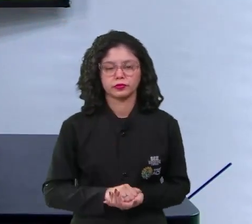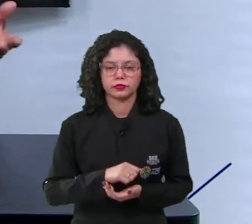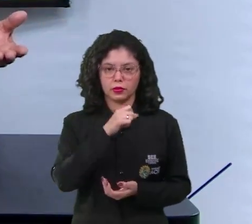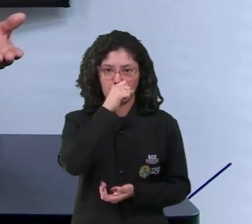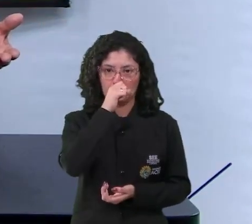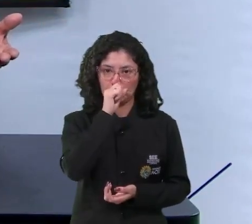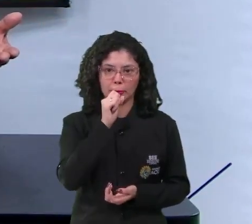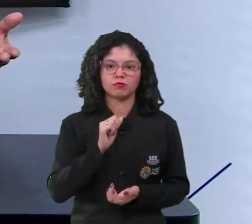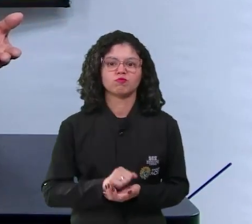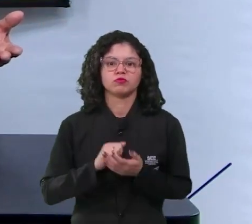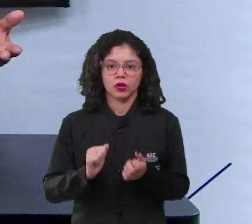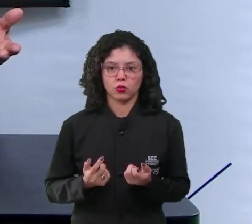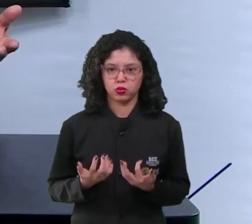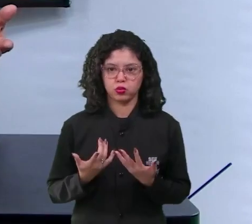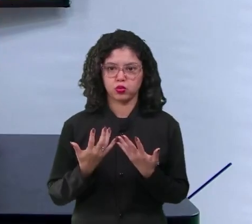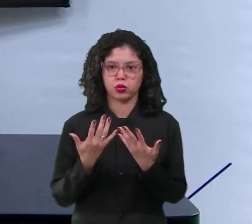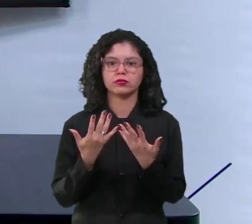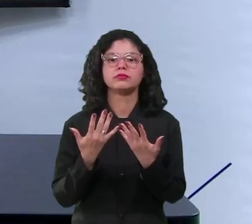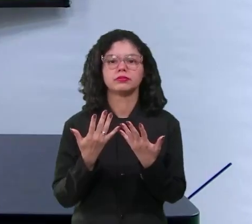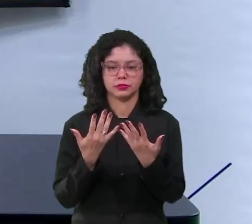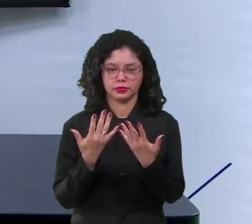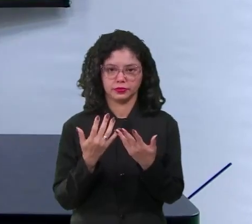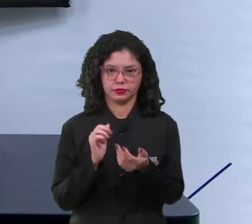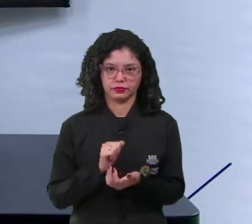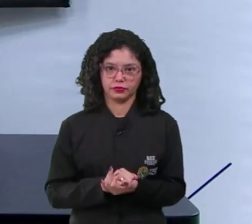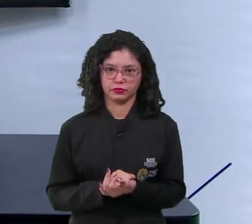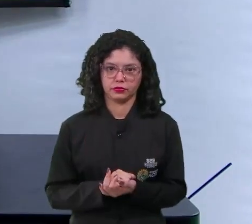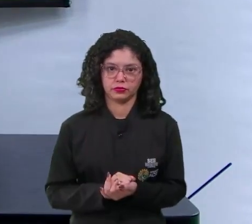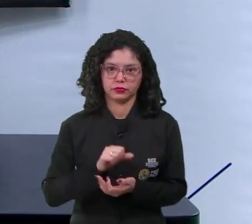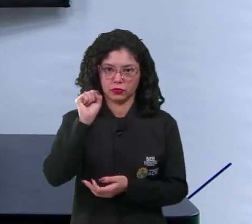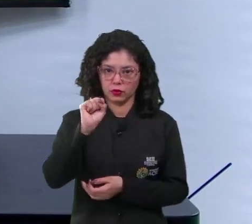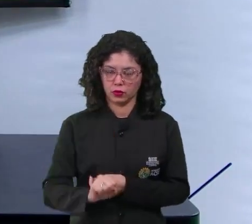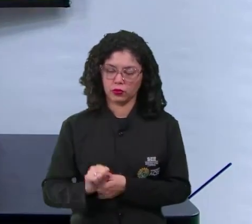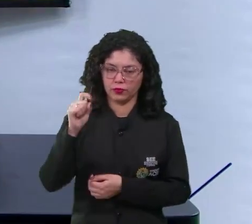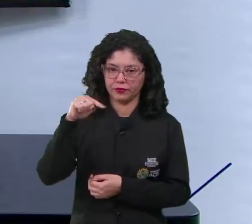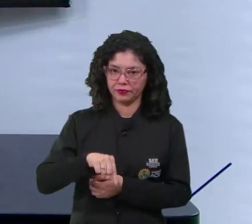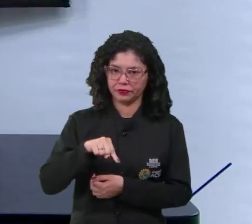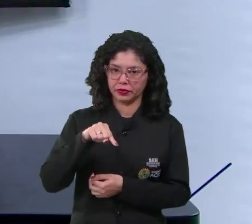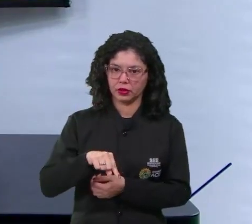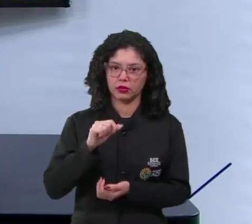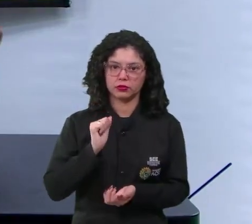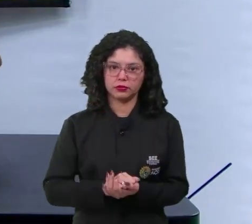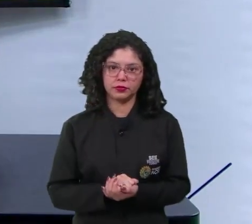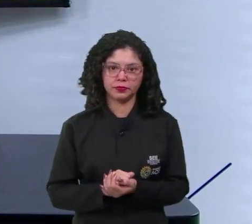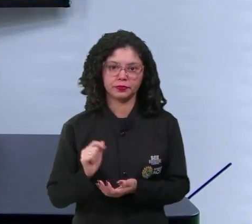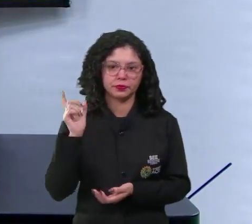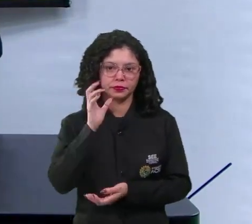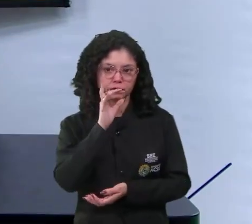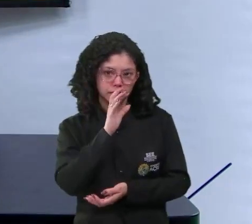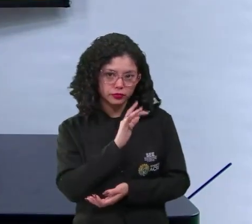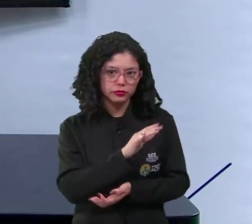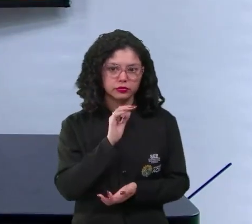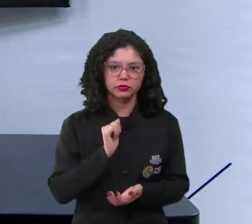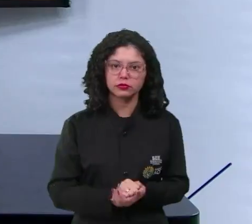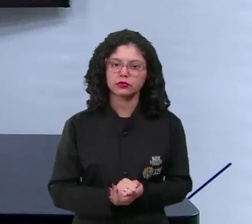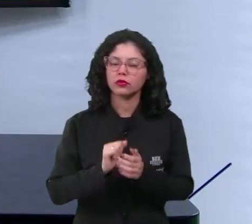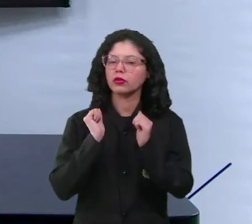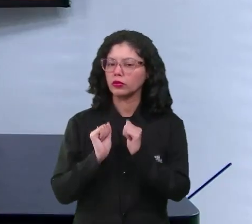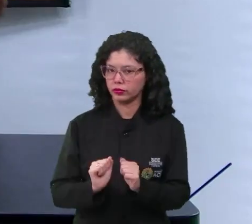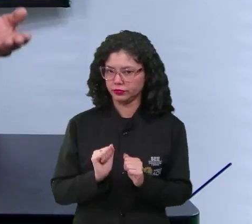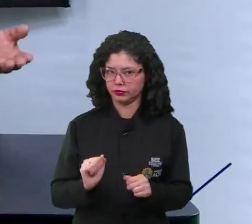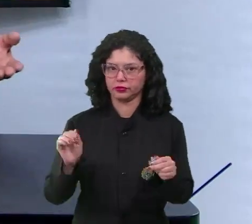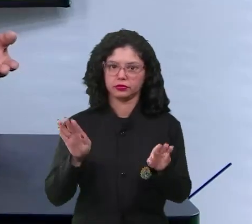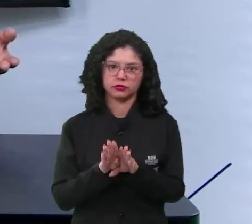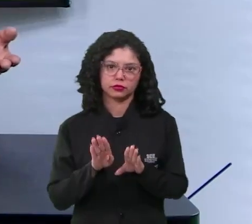Ele cria o aquecedor. Se alguém vier do sul para cá, no período mais calorento, a gente pode colocar